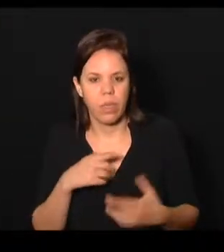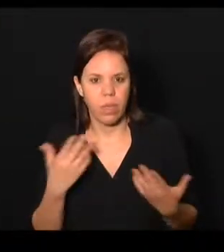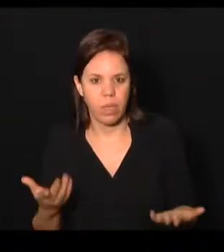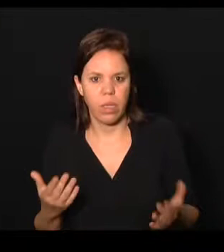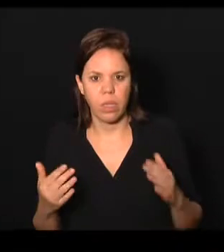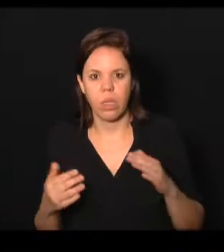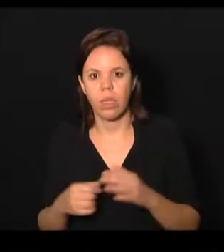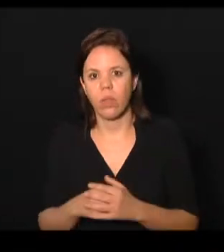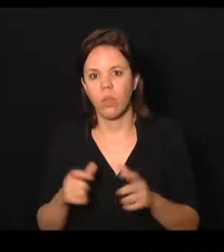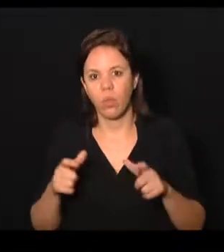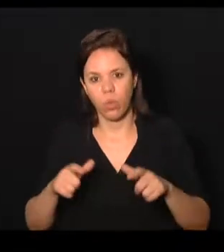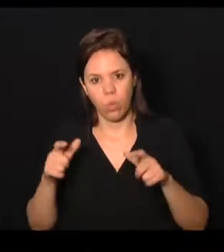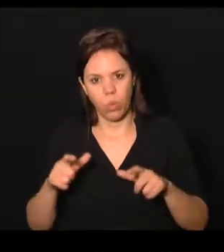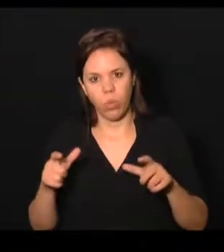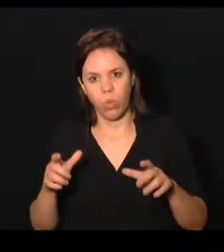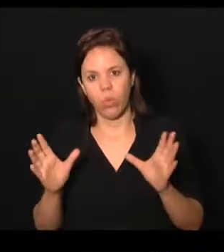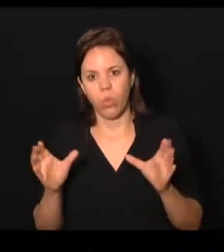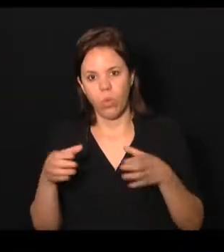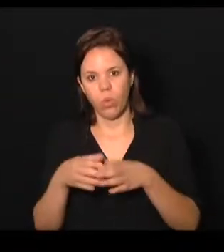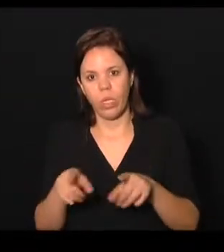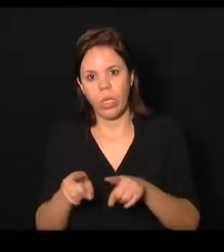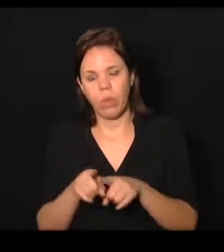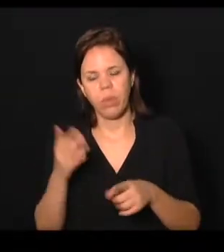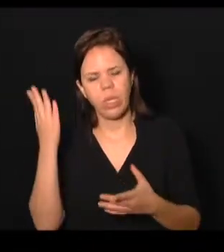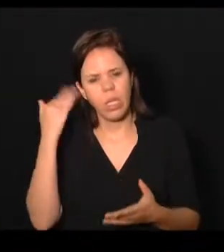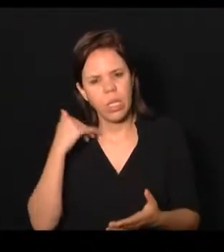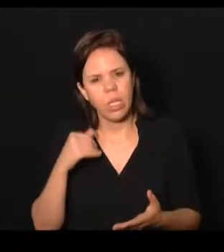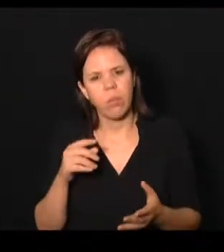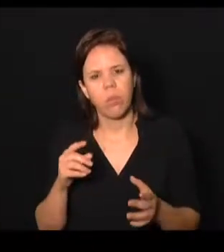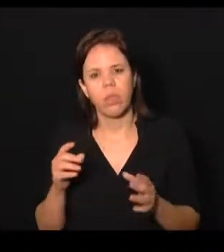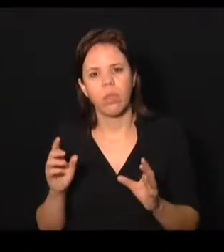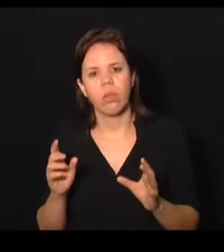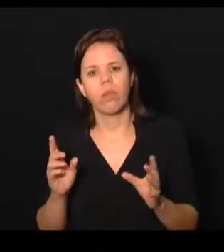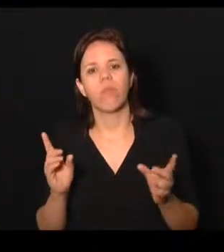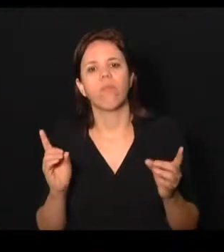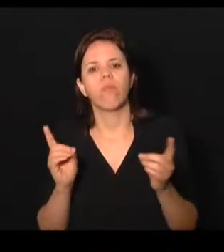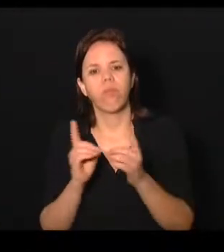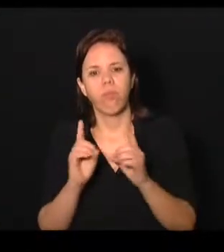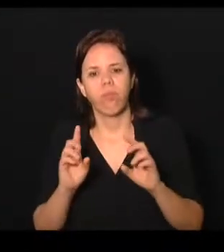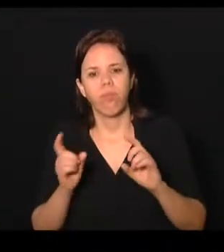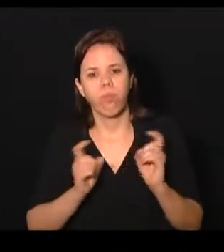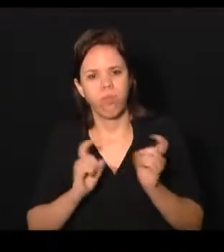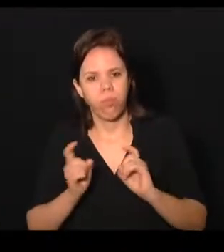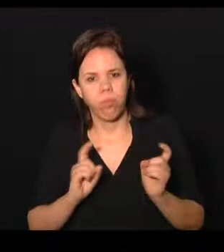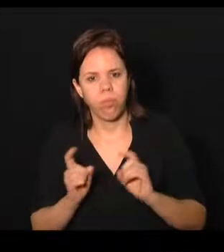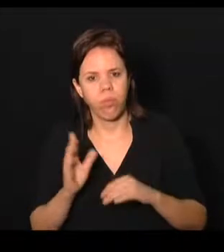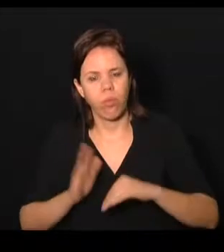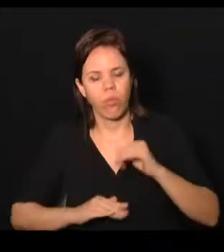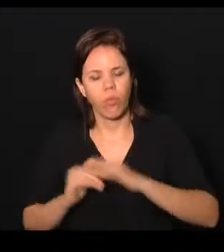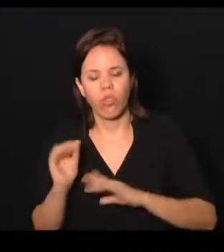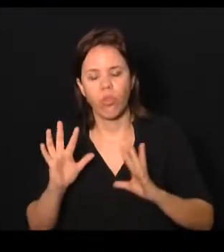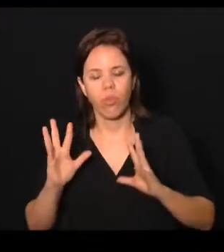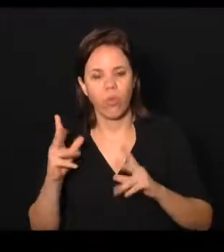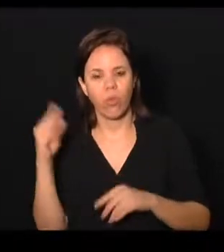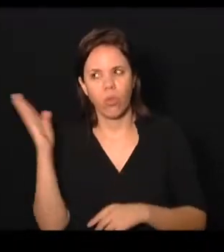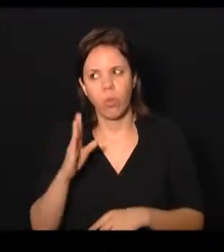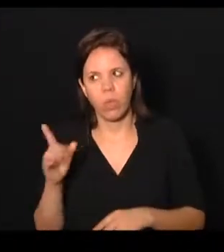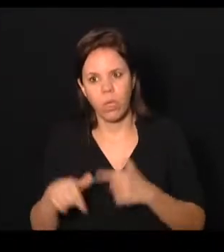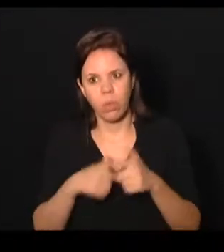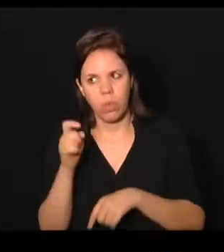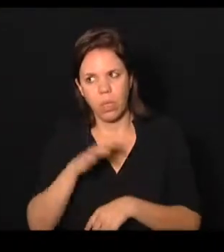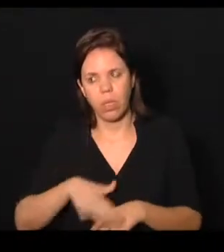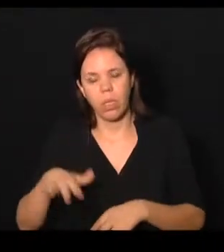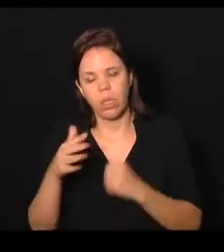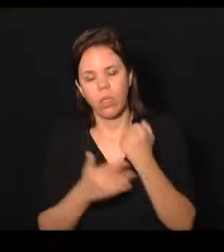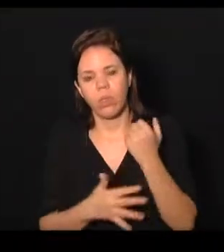Câmara chamada Câmara de Notório Saber, onde se reúnem profissionais de todo o Brasil que trabalham nessa área e que